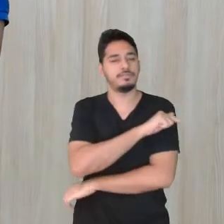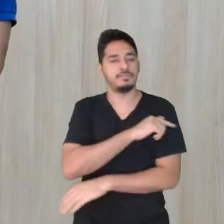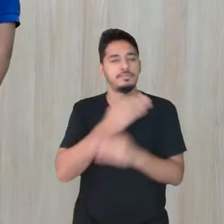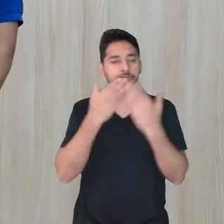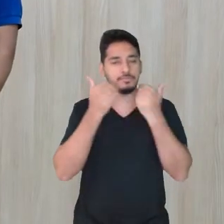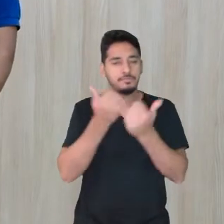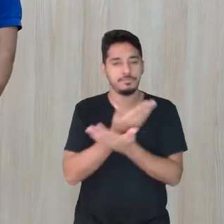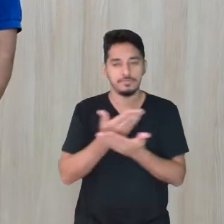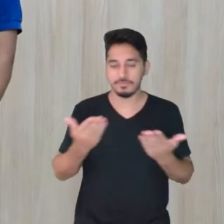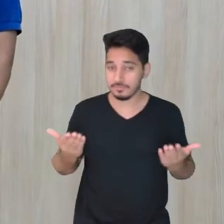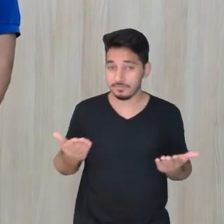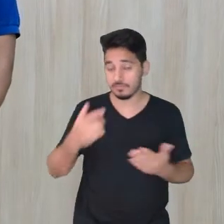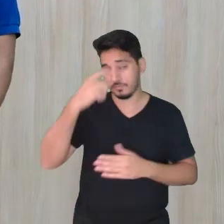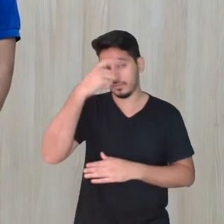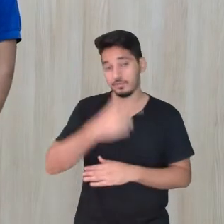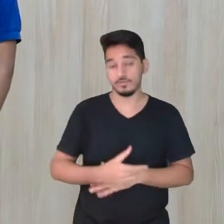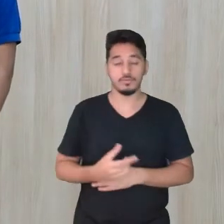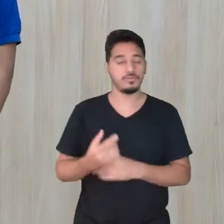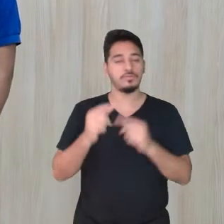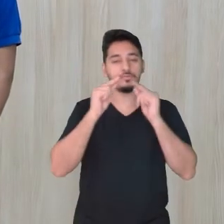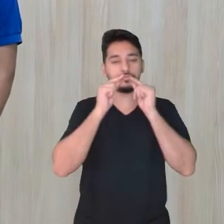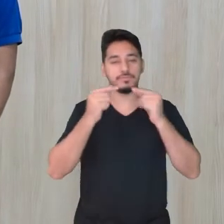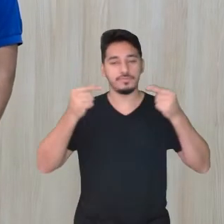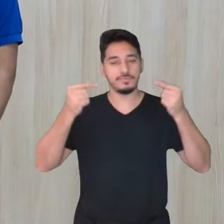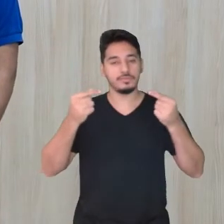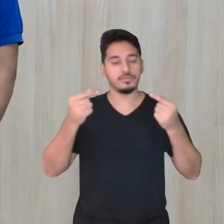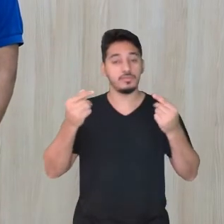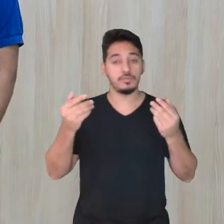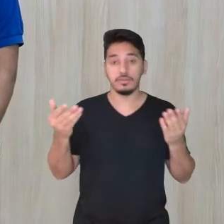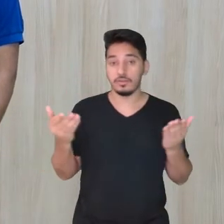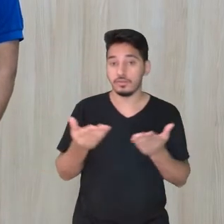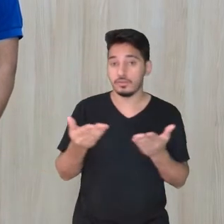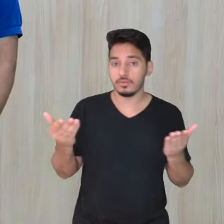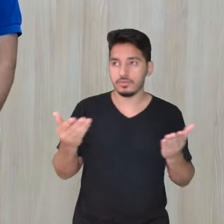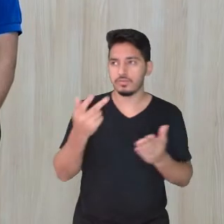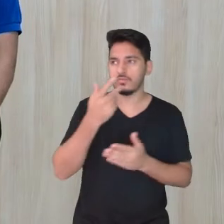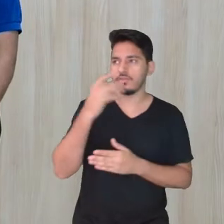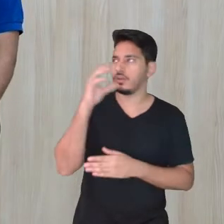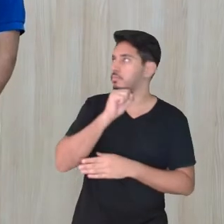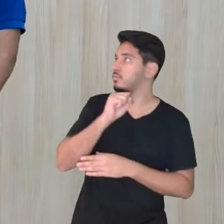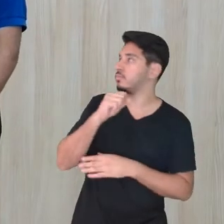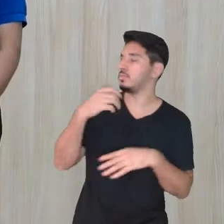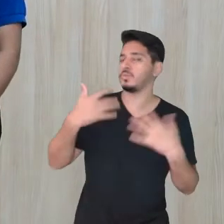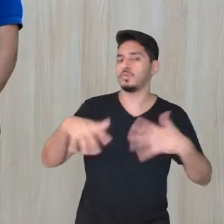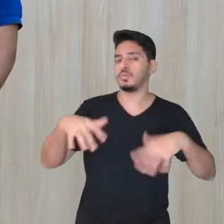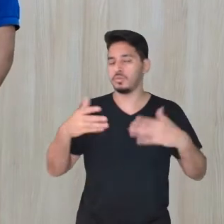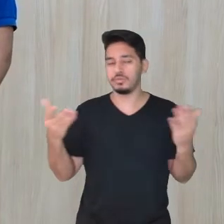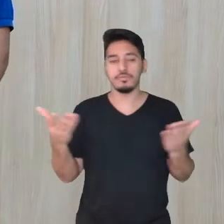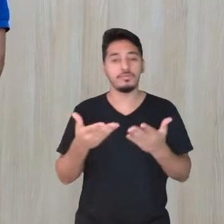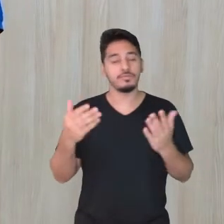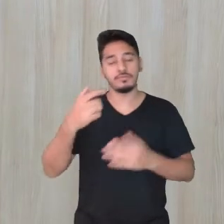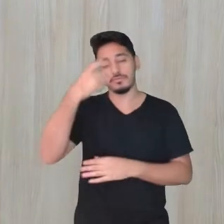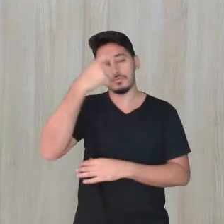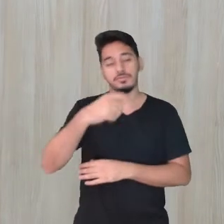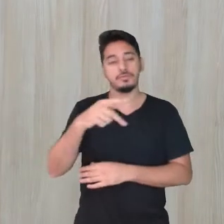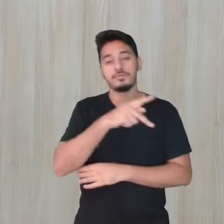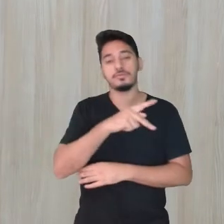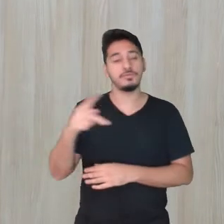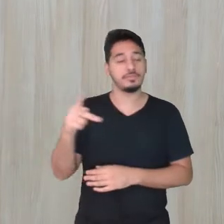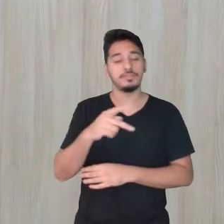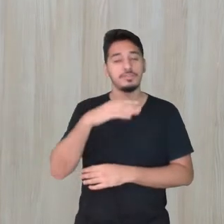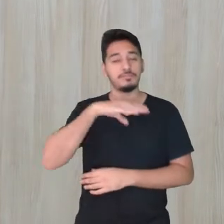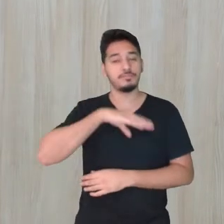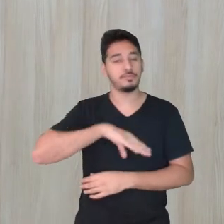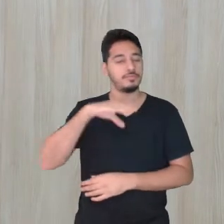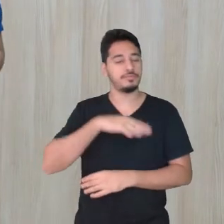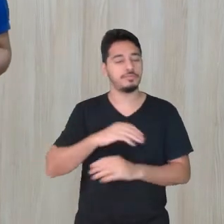tudo bem com vocês? Eu sou Viviane Santos e E hoje, falei rápido, professora Adriana. Foi. E hoje eu serei sua professora de língua